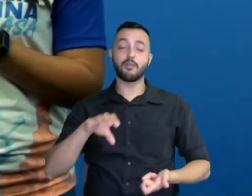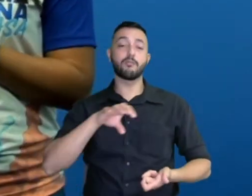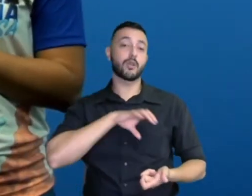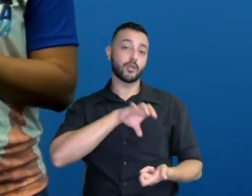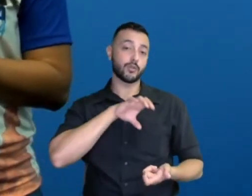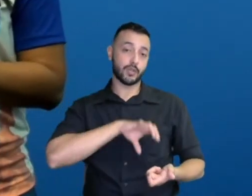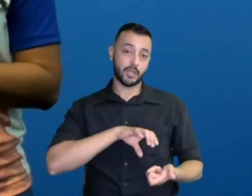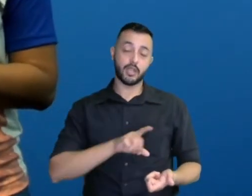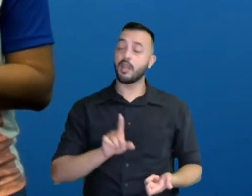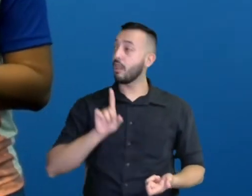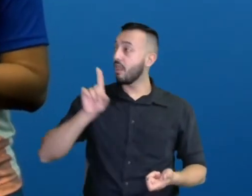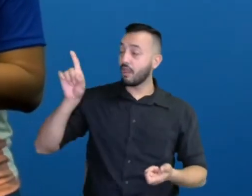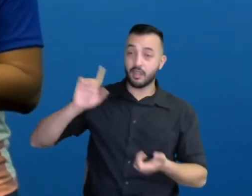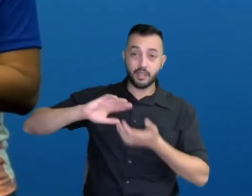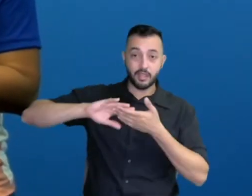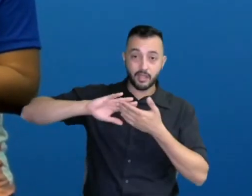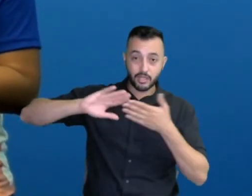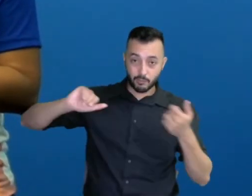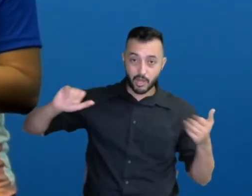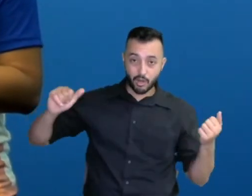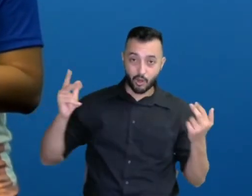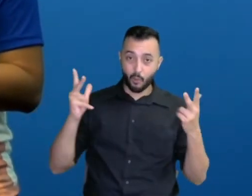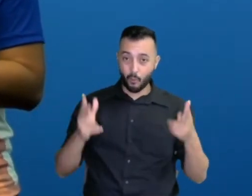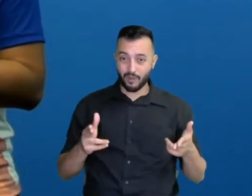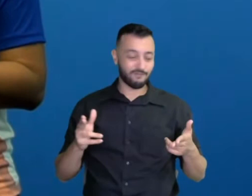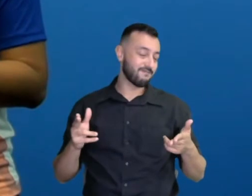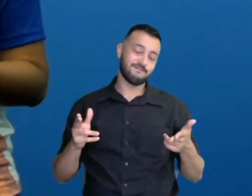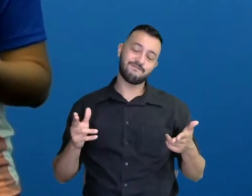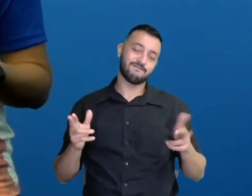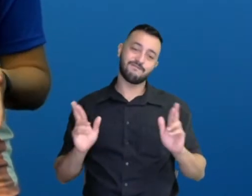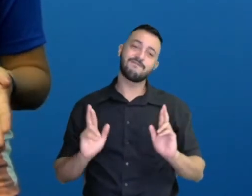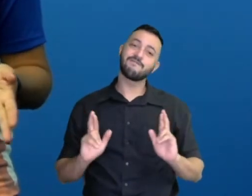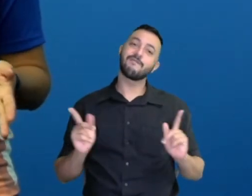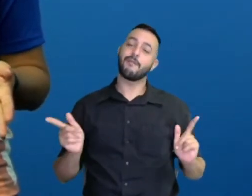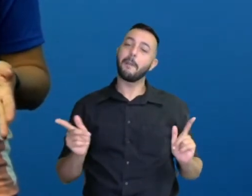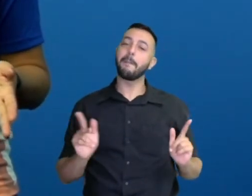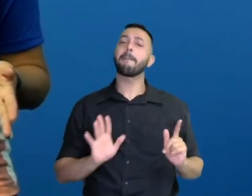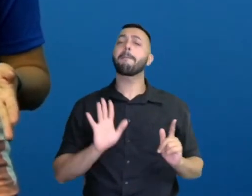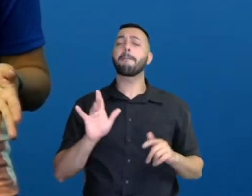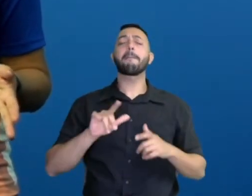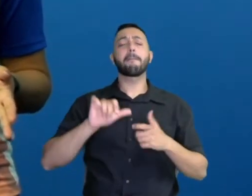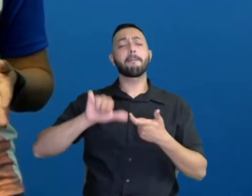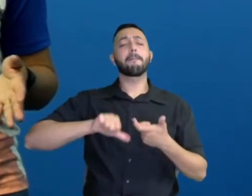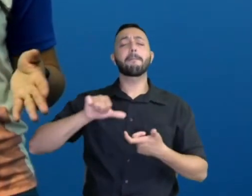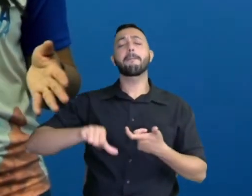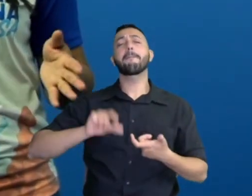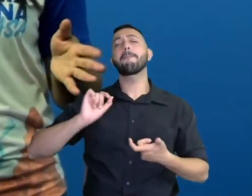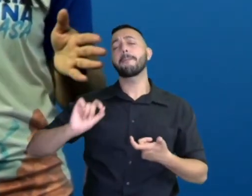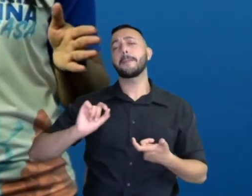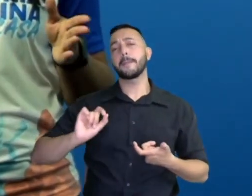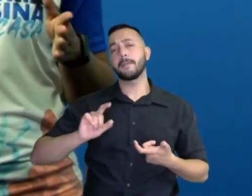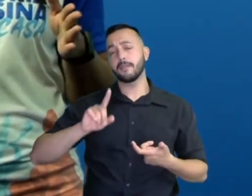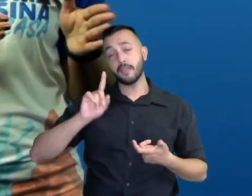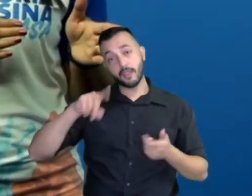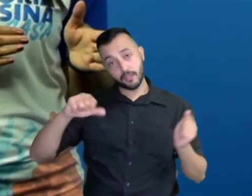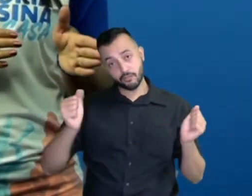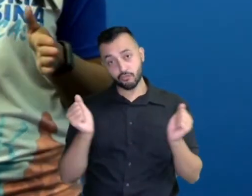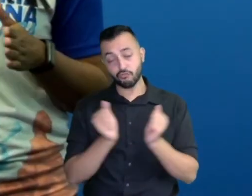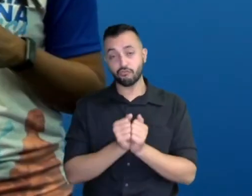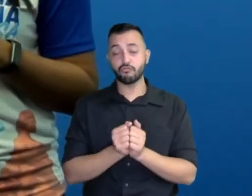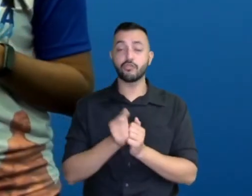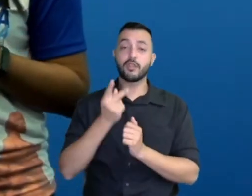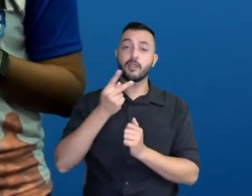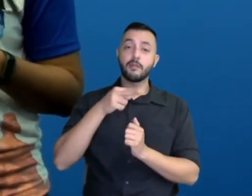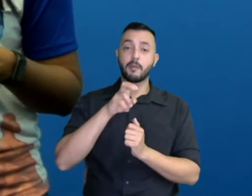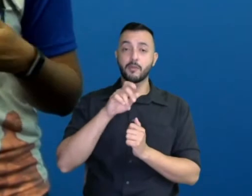não são as mesmas que existem em língua espanhola, né? Professora, que contração é essa? É quando a gente junta a